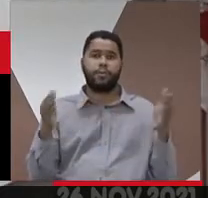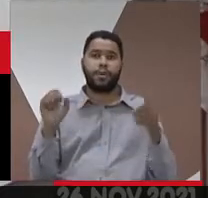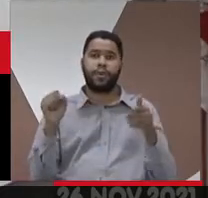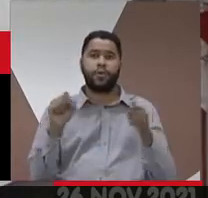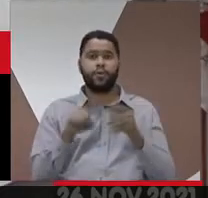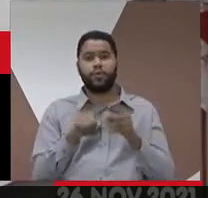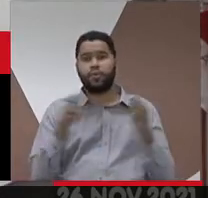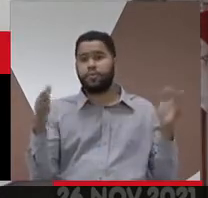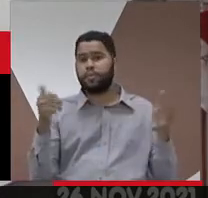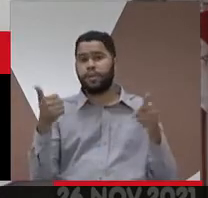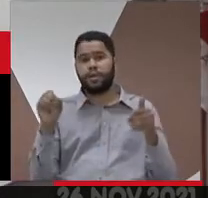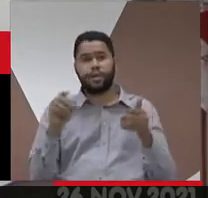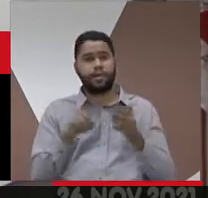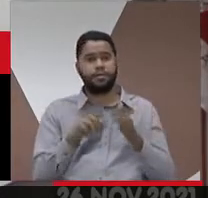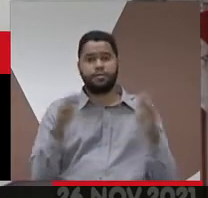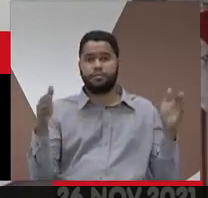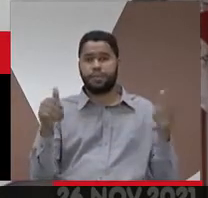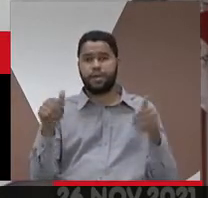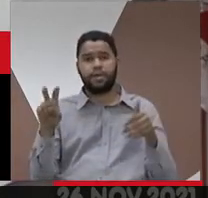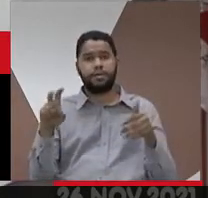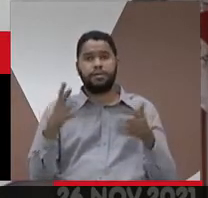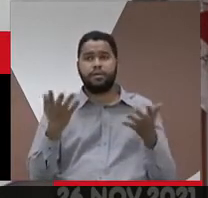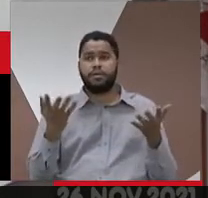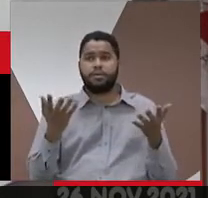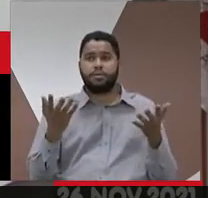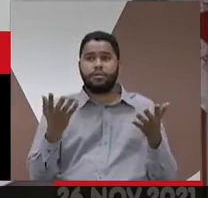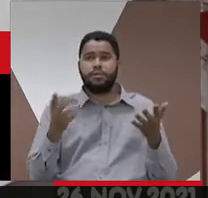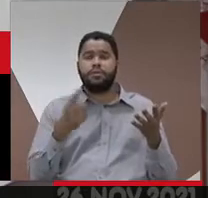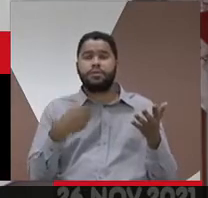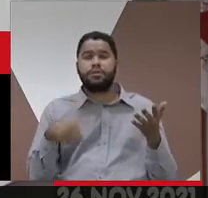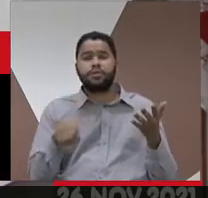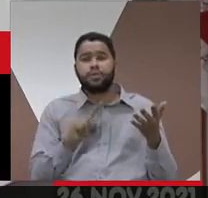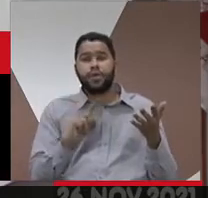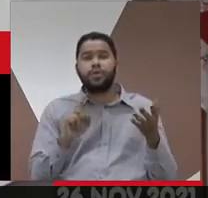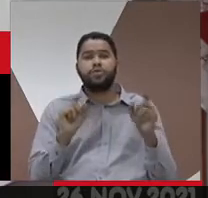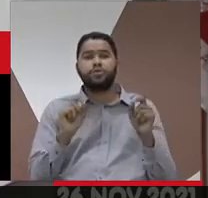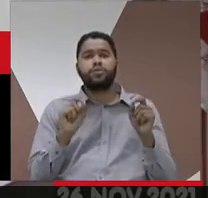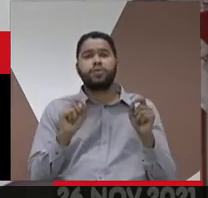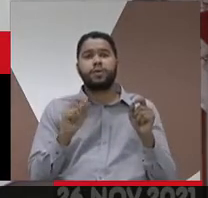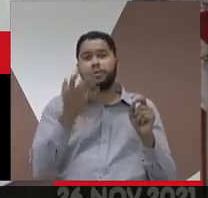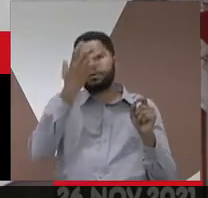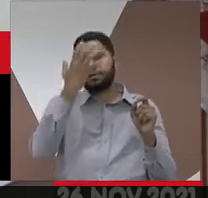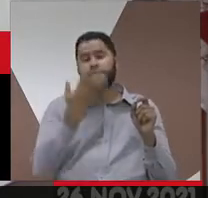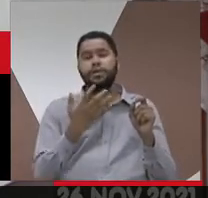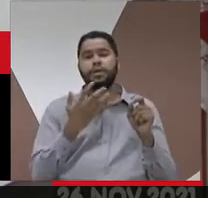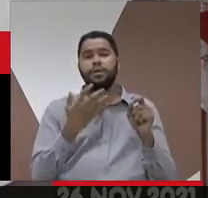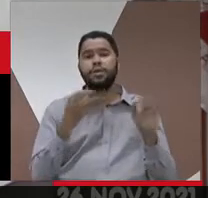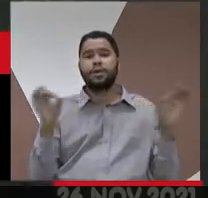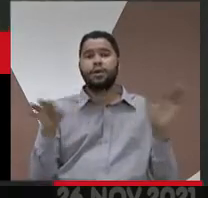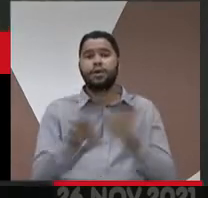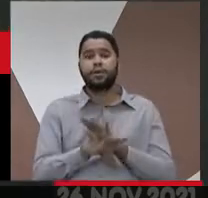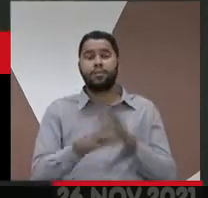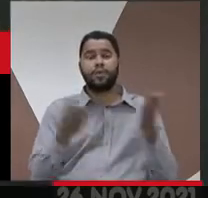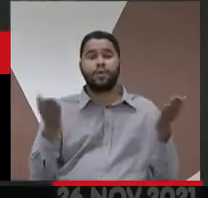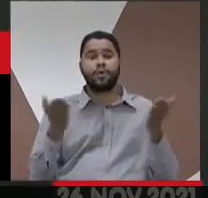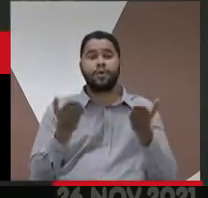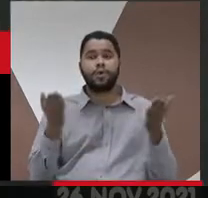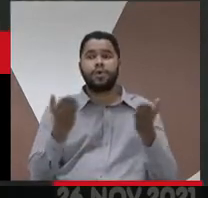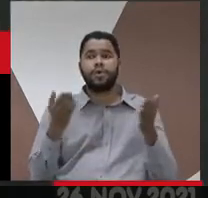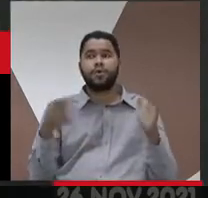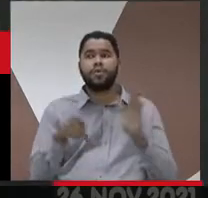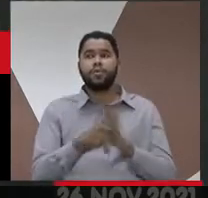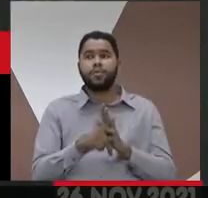8 faixas, para 10 faixas, para 15 faixas, tudo. Nós temos que levar a sério, gente. Terminou agora um trem